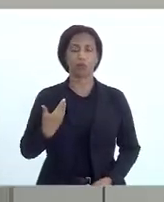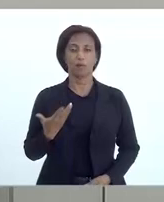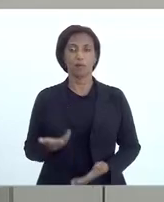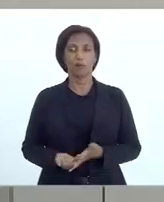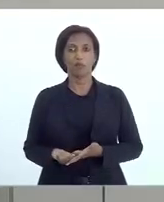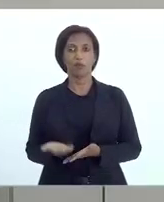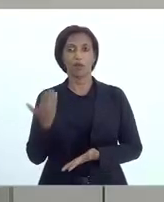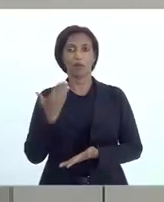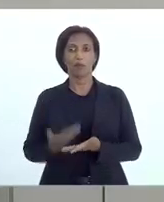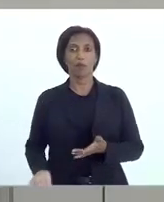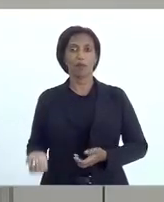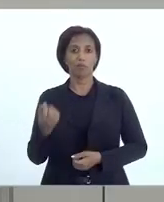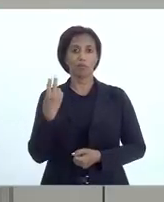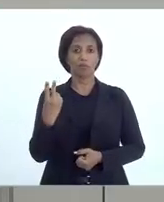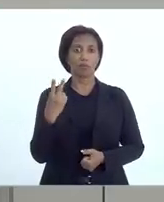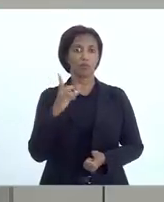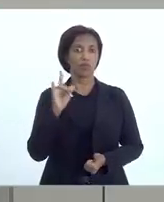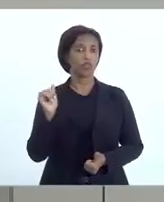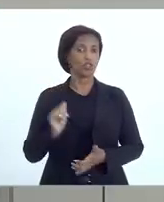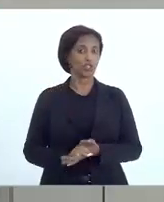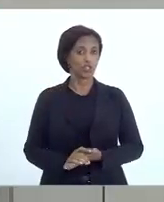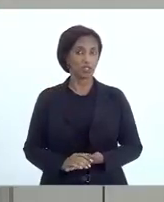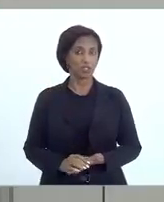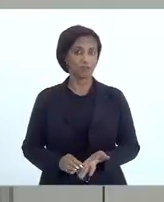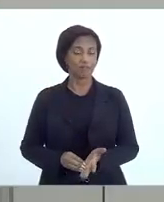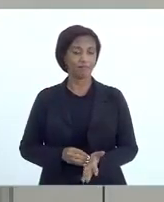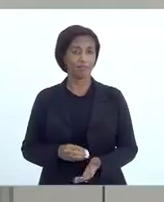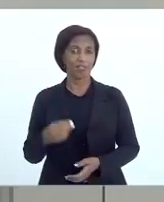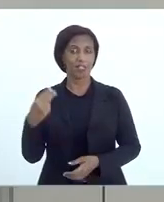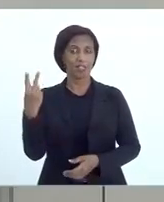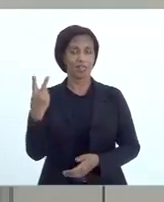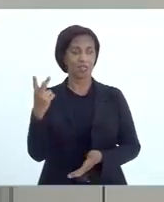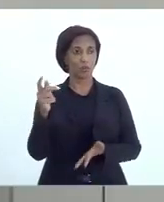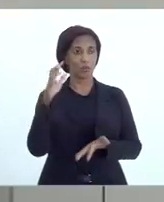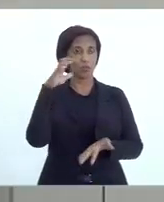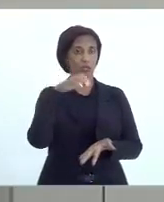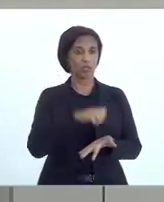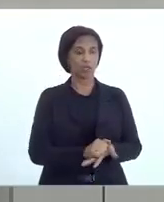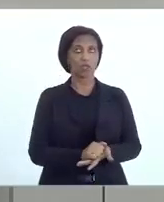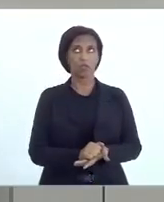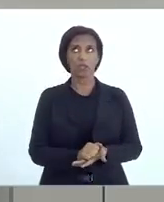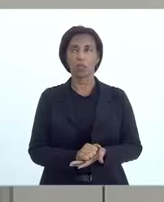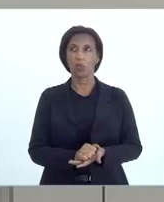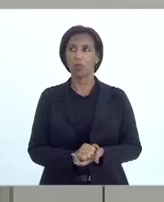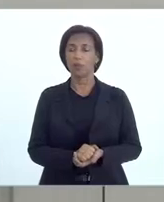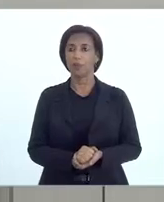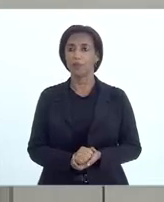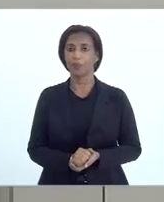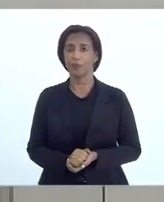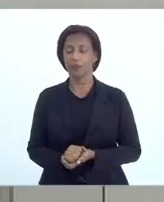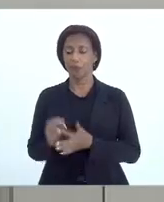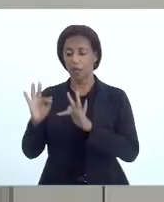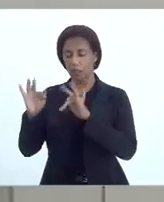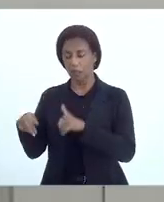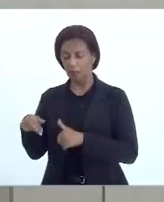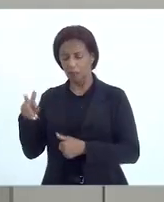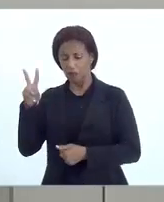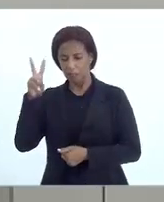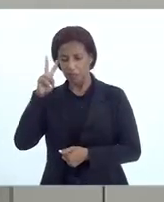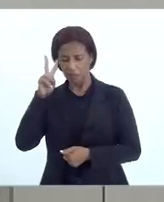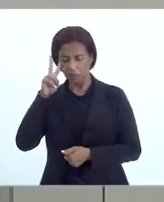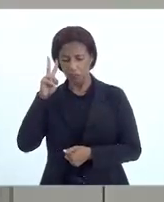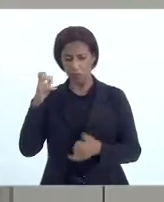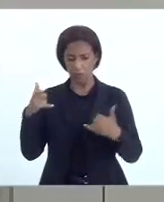reprovado por dois dias a inscrição a segunda inscrição é se é se terminava na